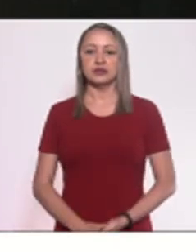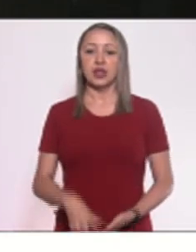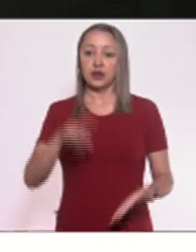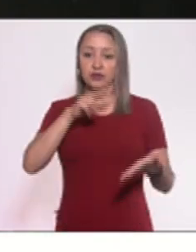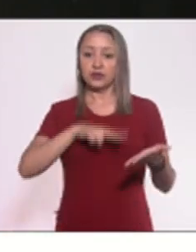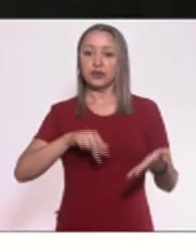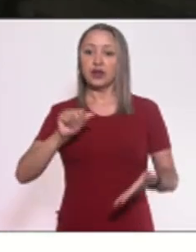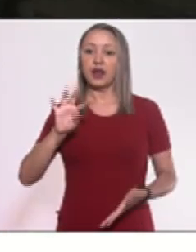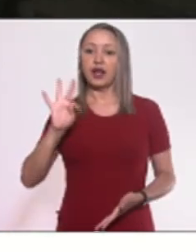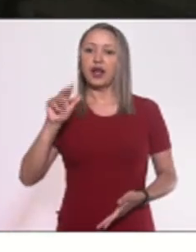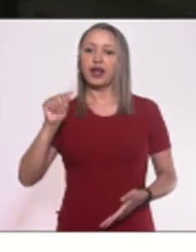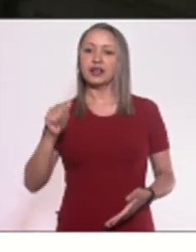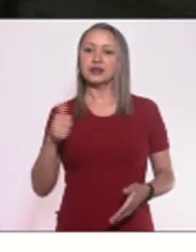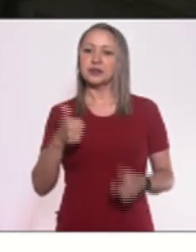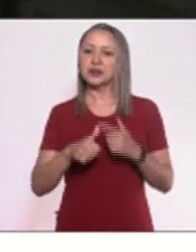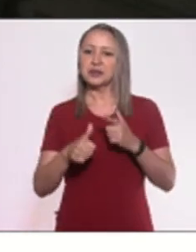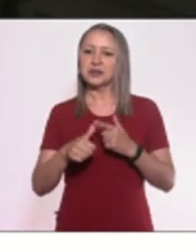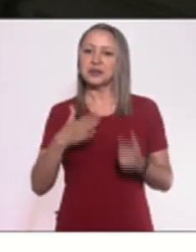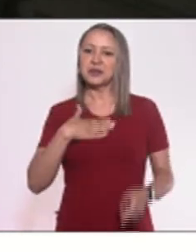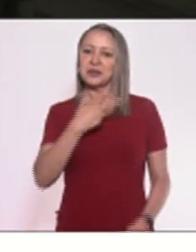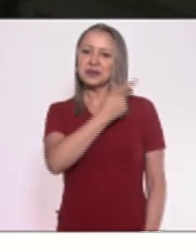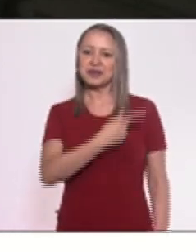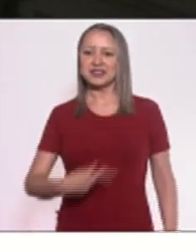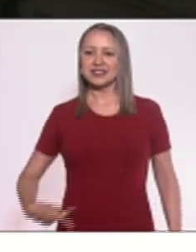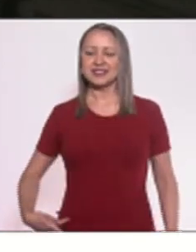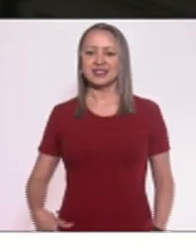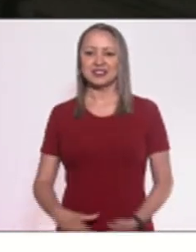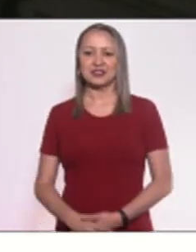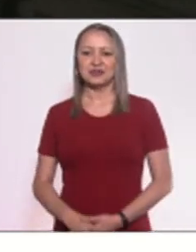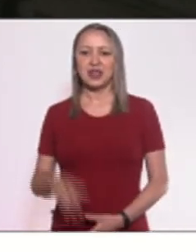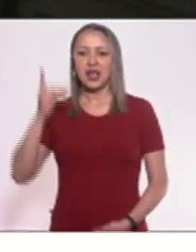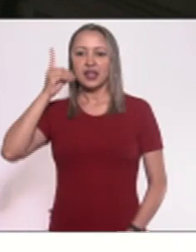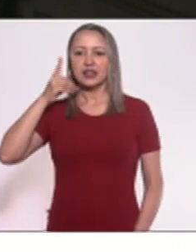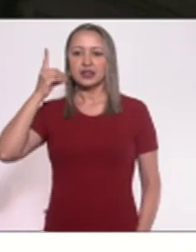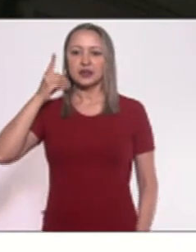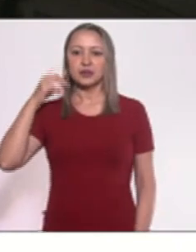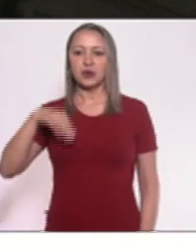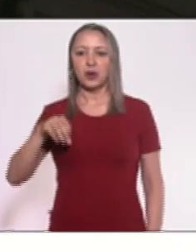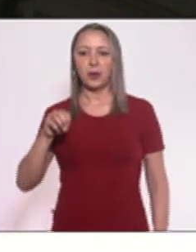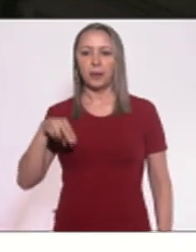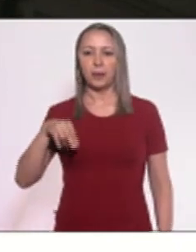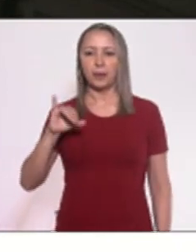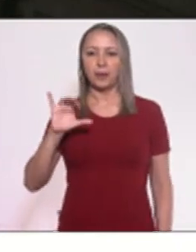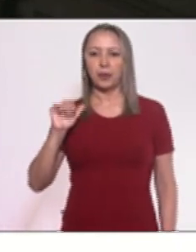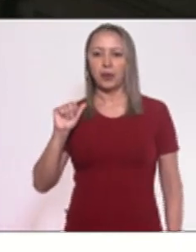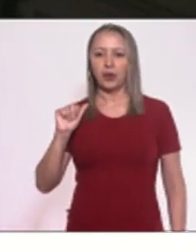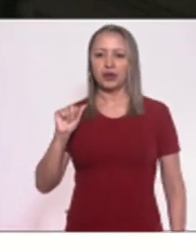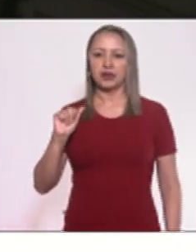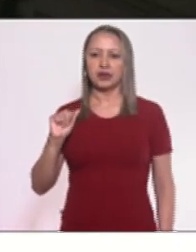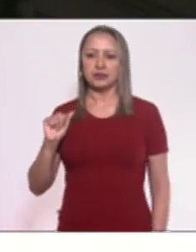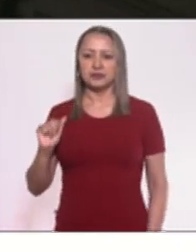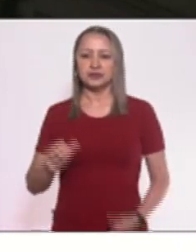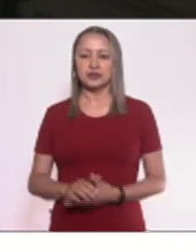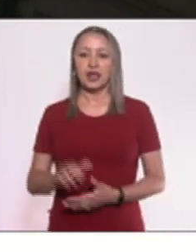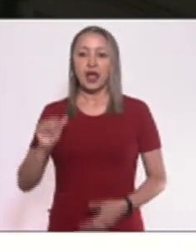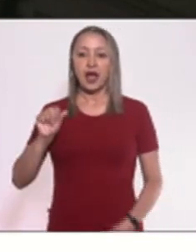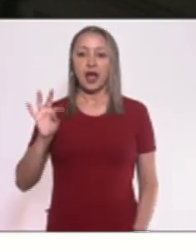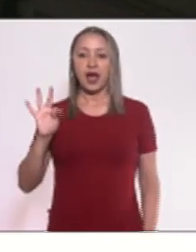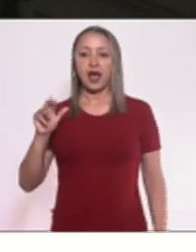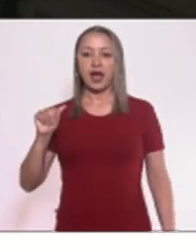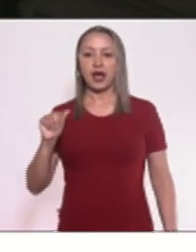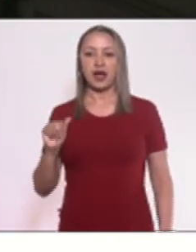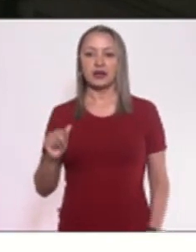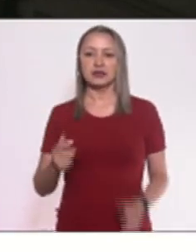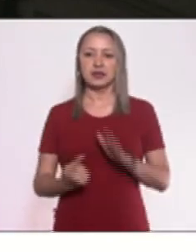a ata primeiro, minha presidente. Deputada Mônica Francisco. A ata reflete